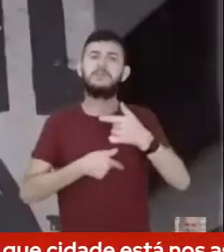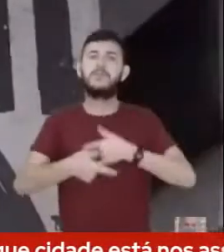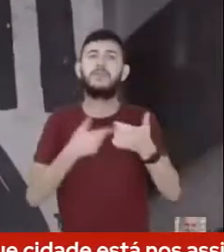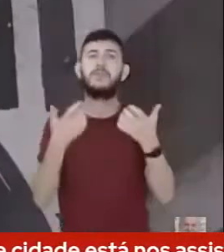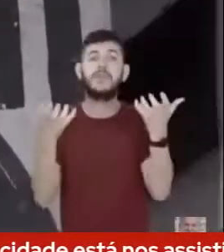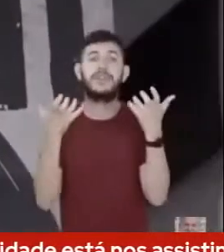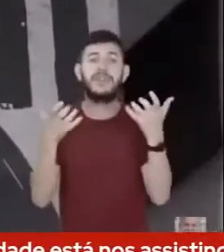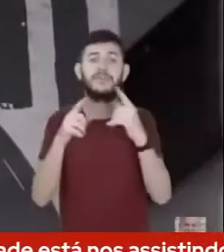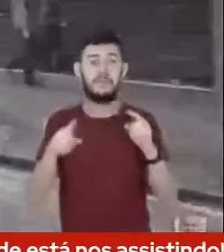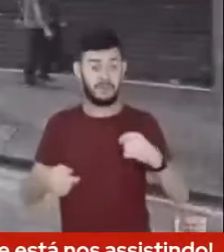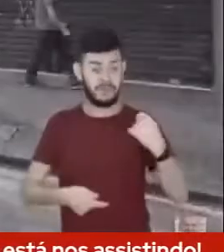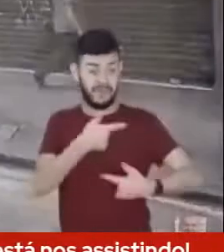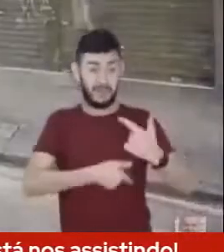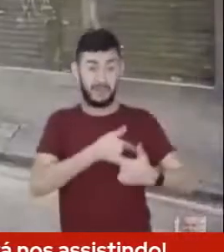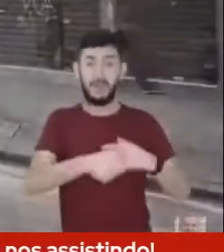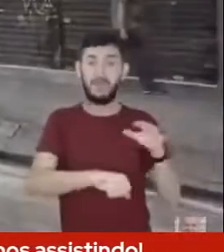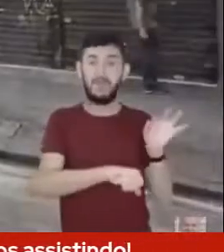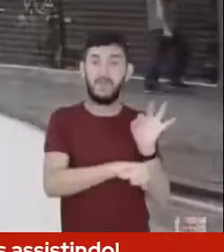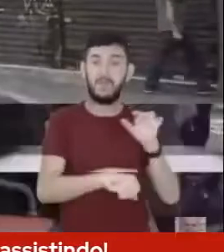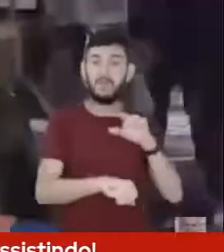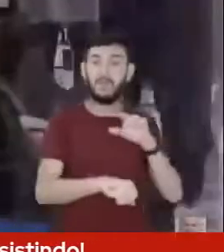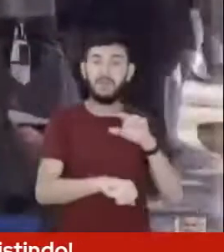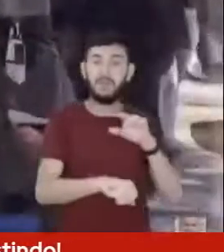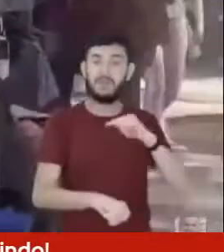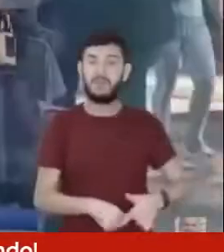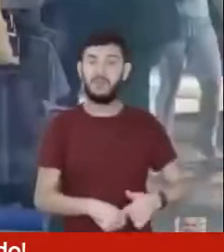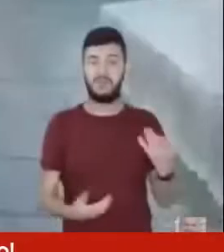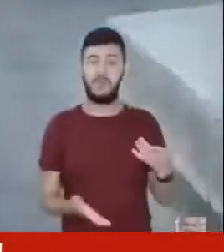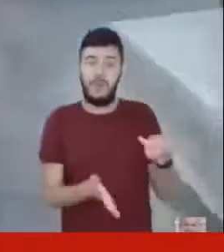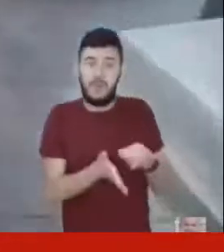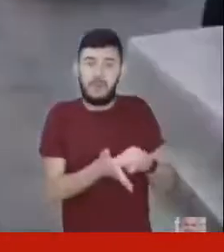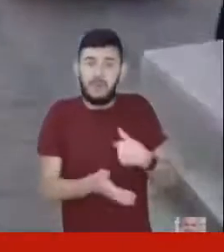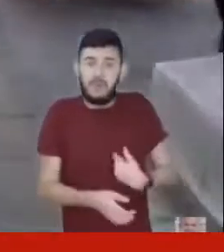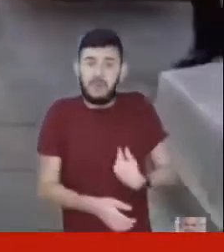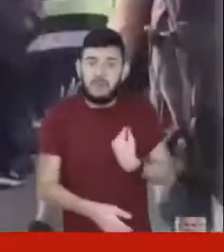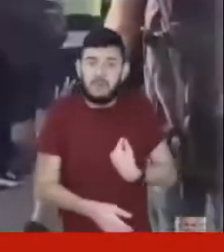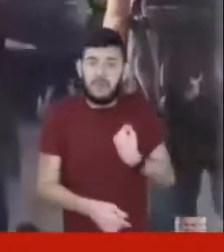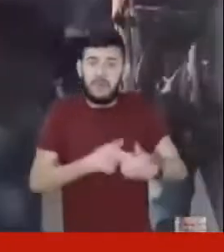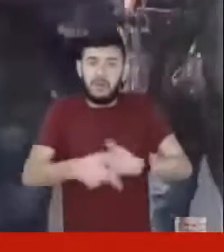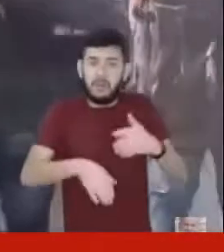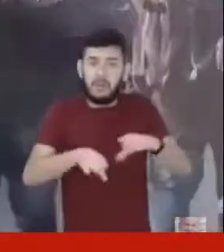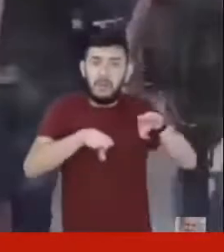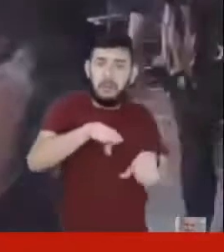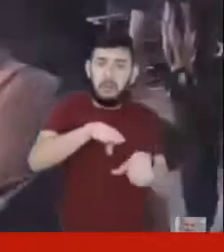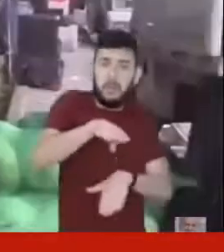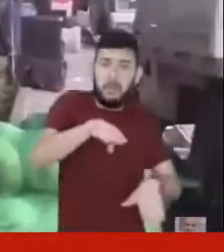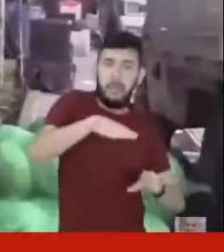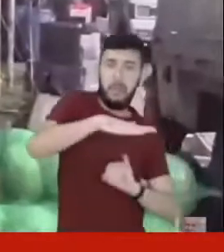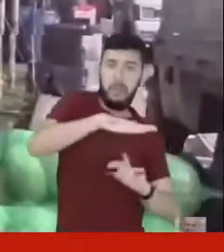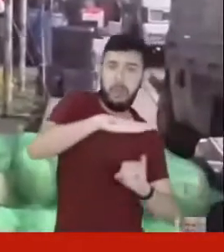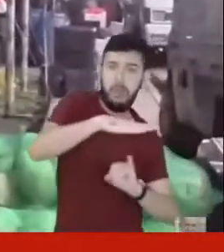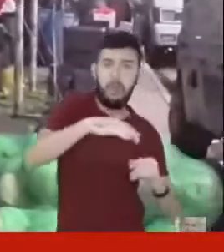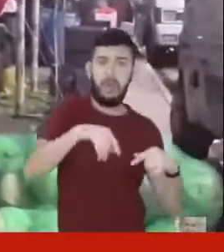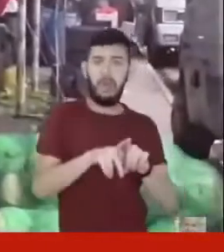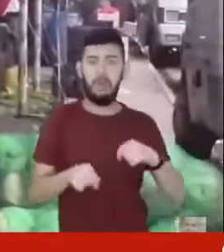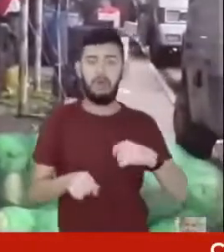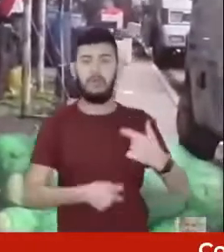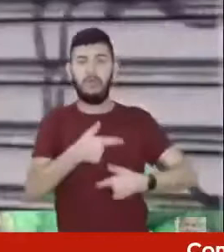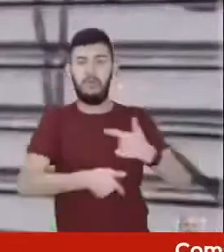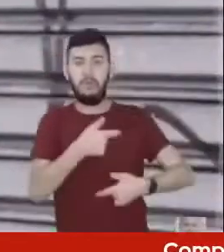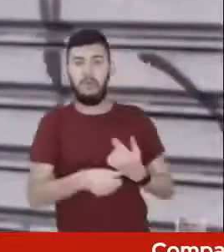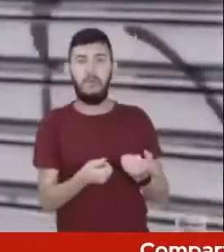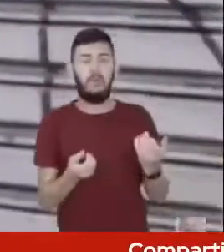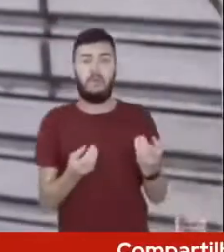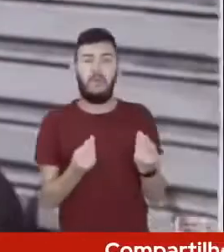vê obrigada a sobreviver como dá. Subemprego, informalidade, rotatividade, trabalho precário,